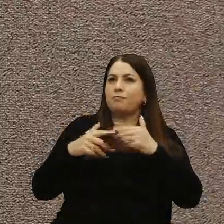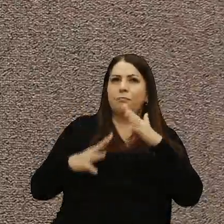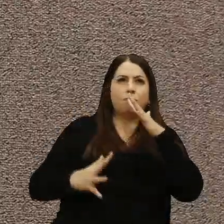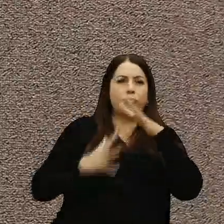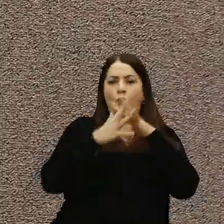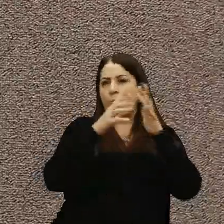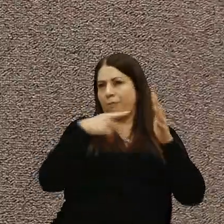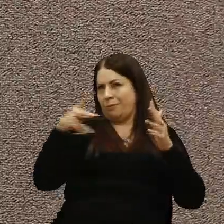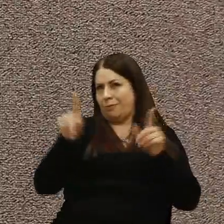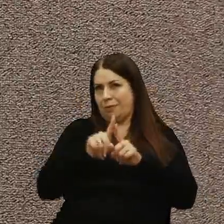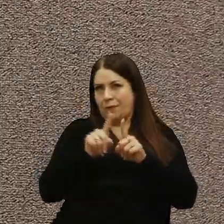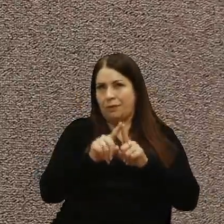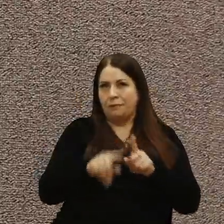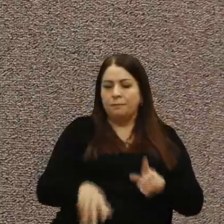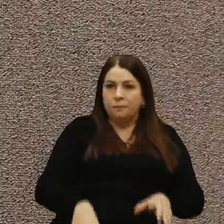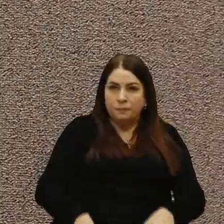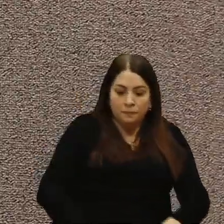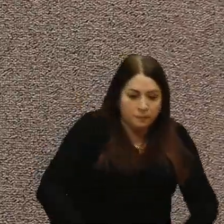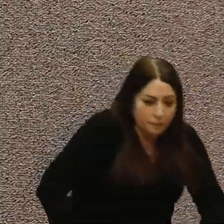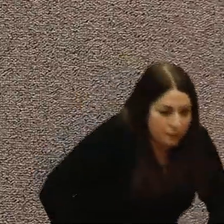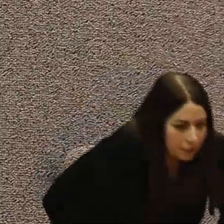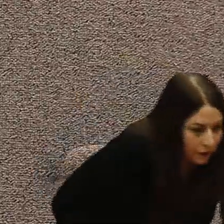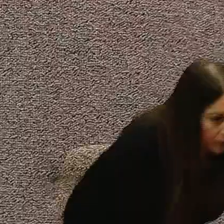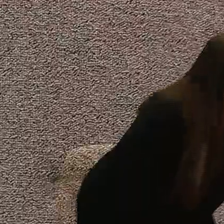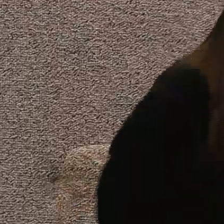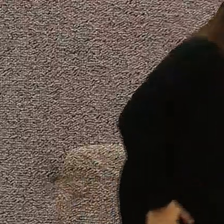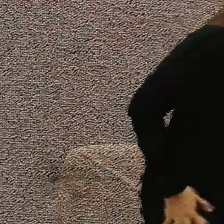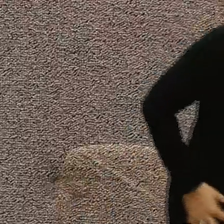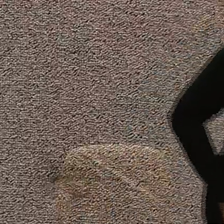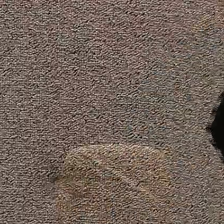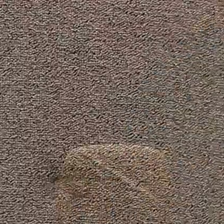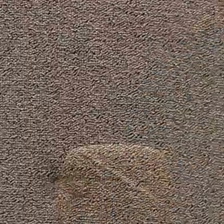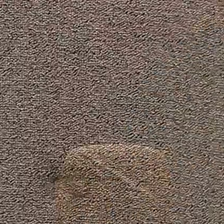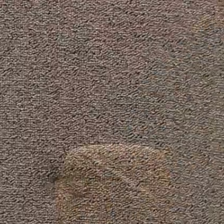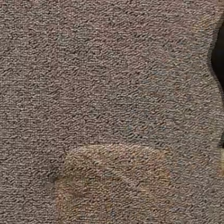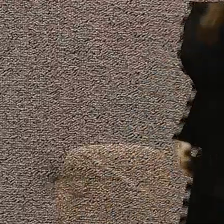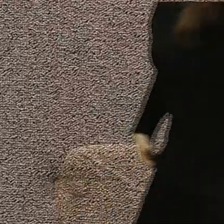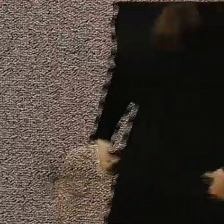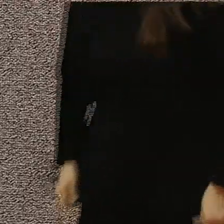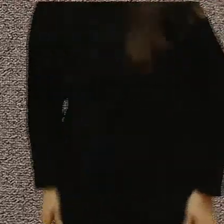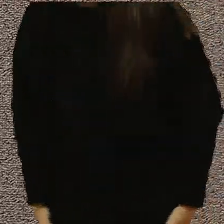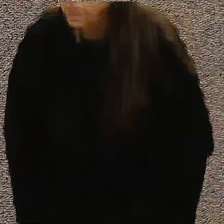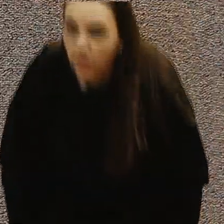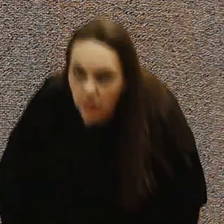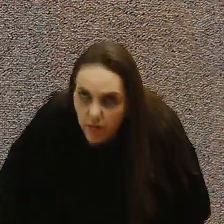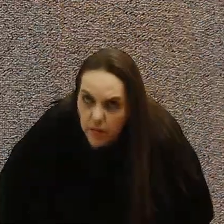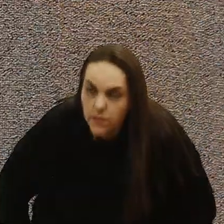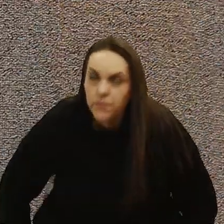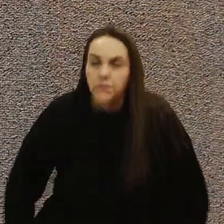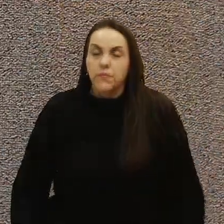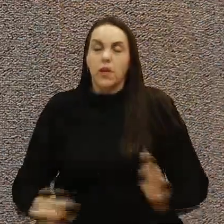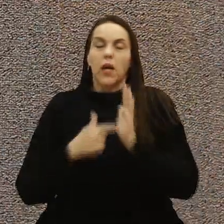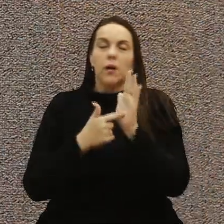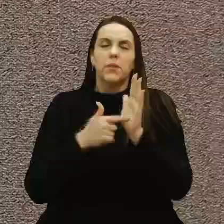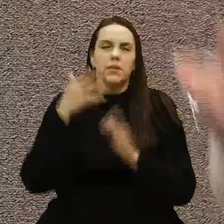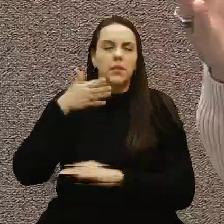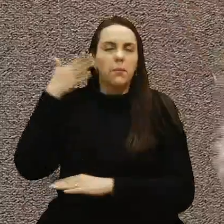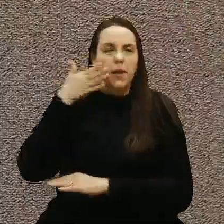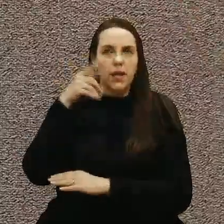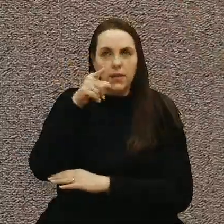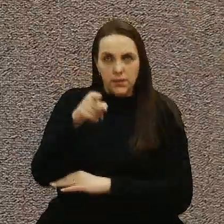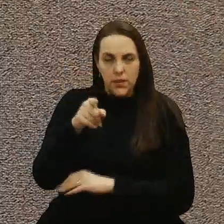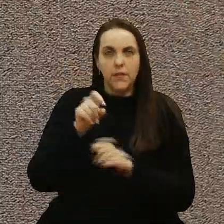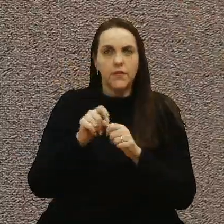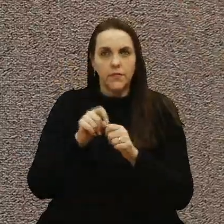que ele fez, né? Apresentou na faculdade na época e apresenta nas palestras que ele dá, como aquela que teve ali onde o